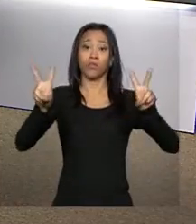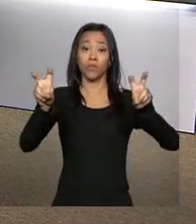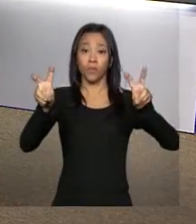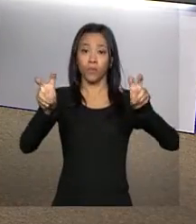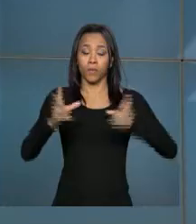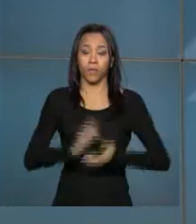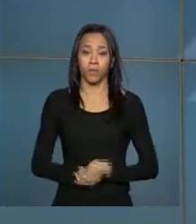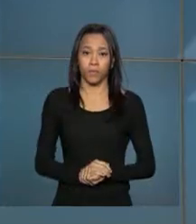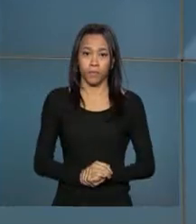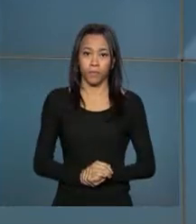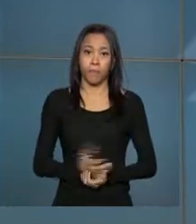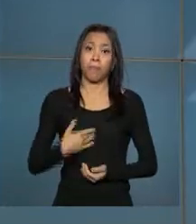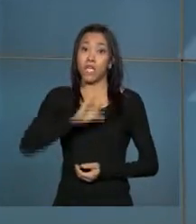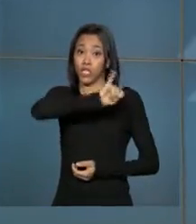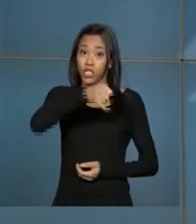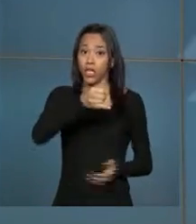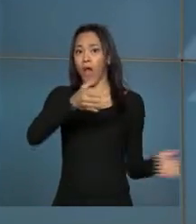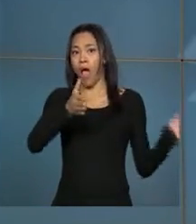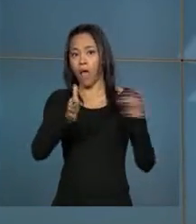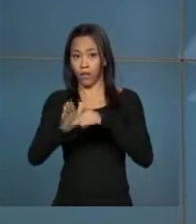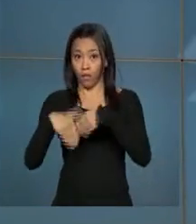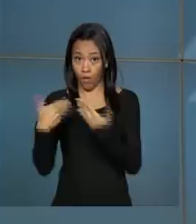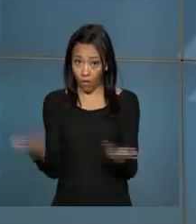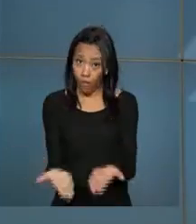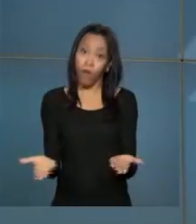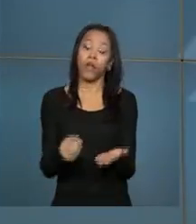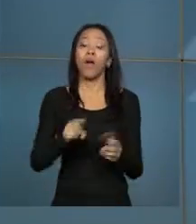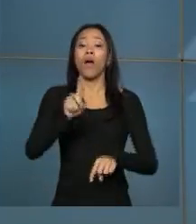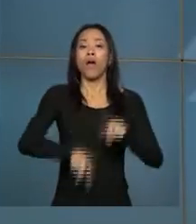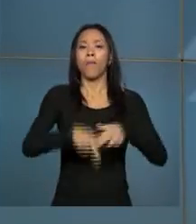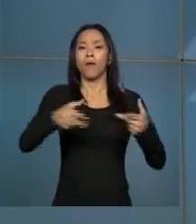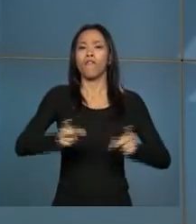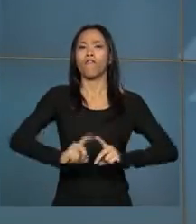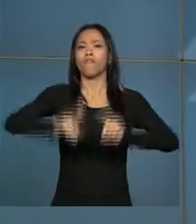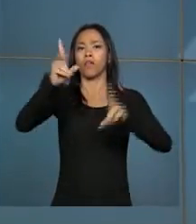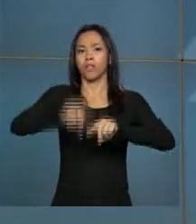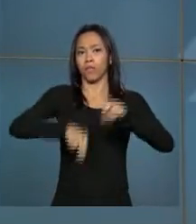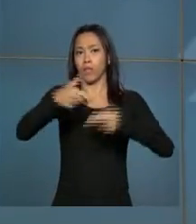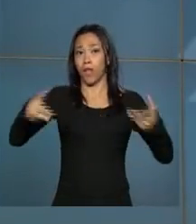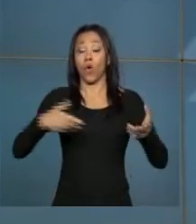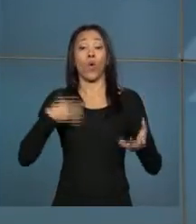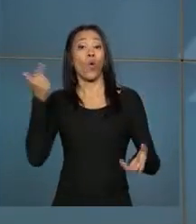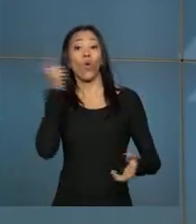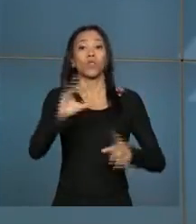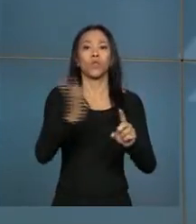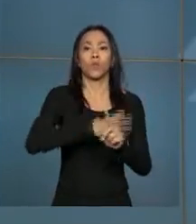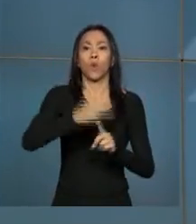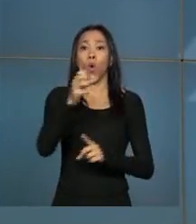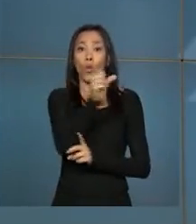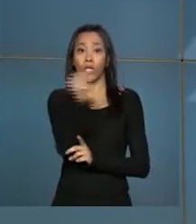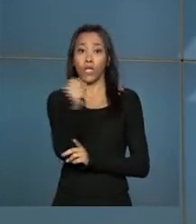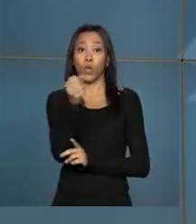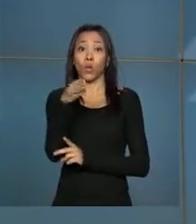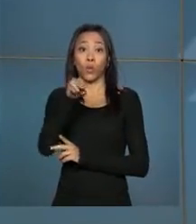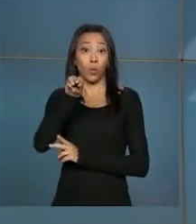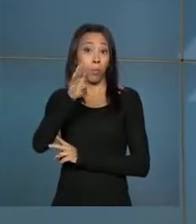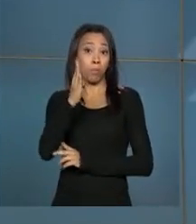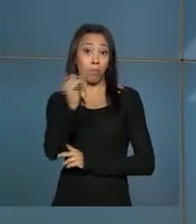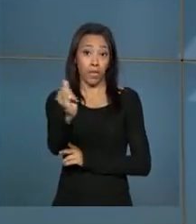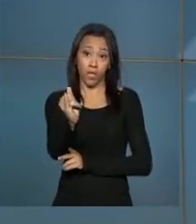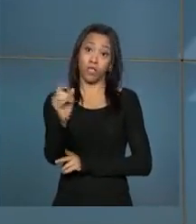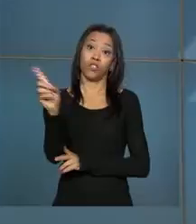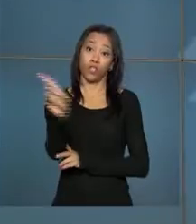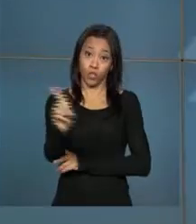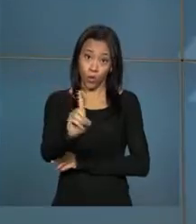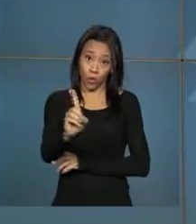assunto. De janeiro até agora, as exportações brasileiras ultrapassaram 88 bilhões de dólares e as importações,